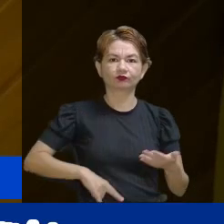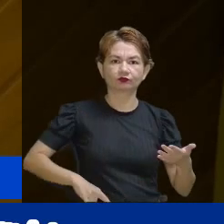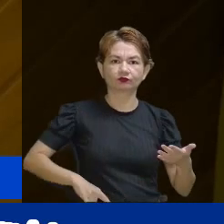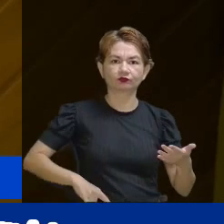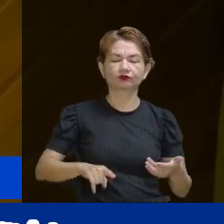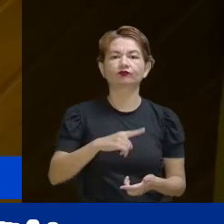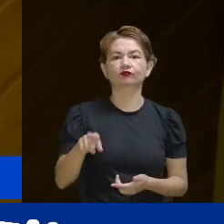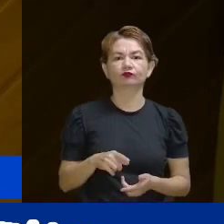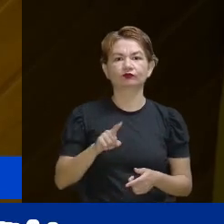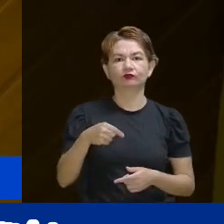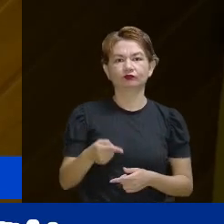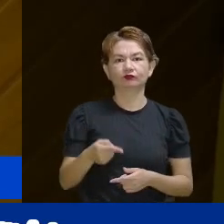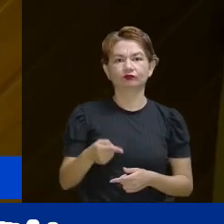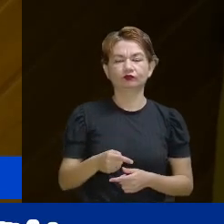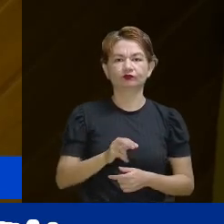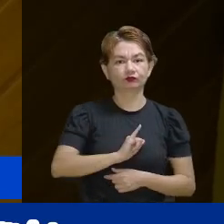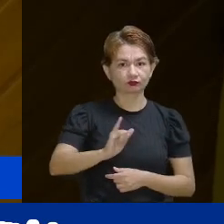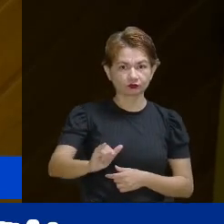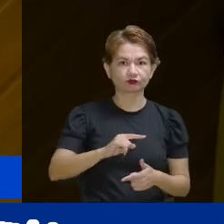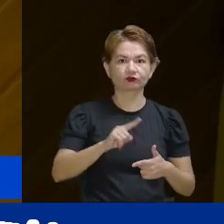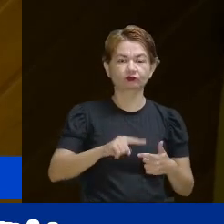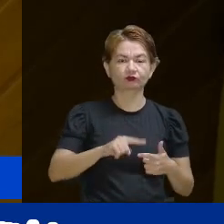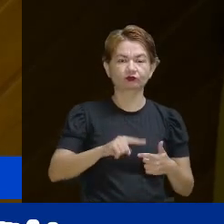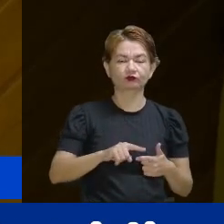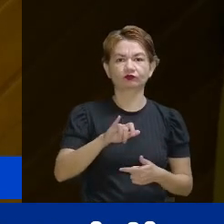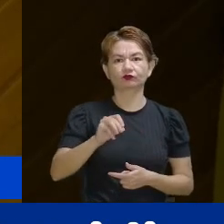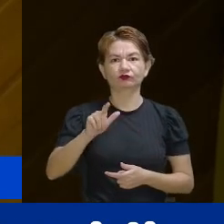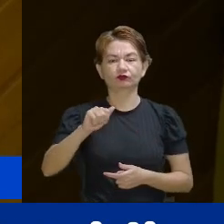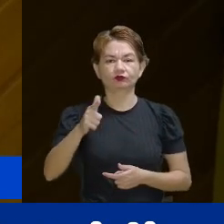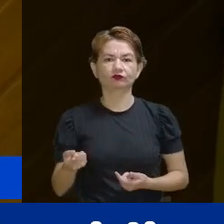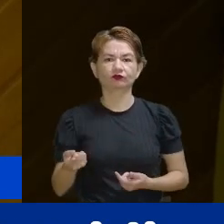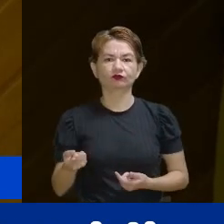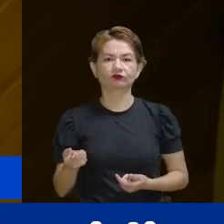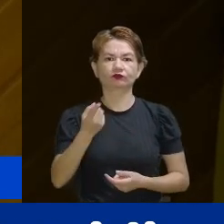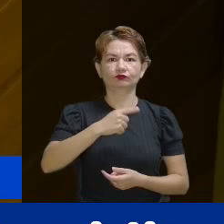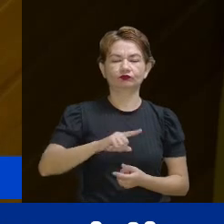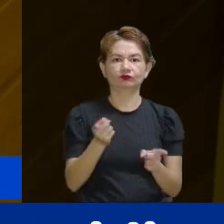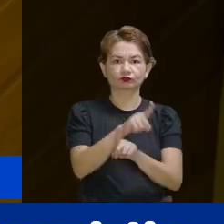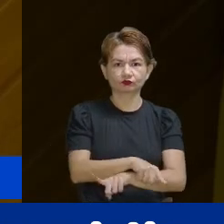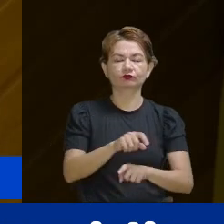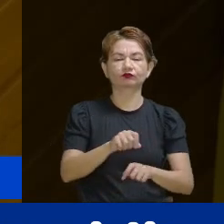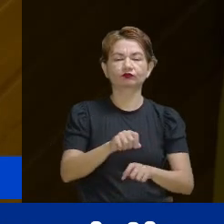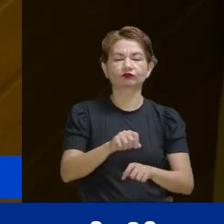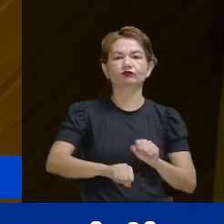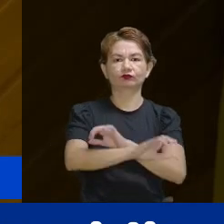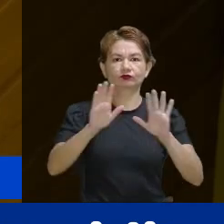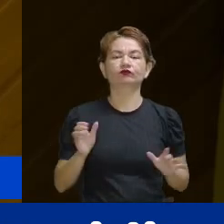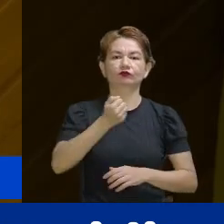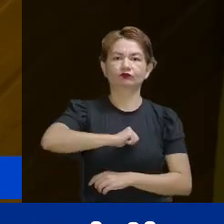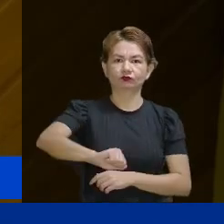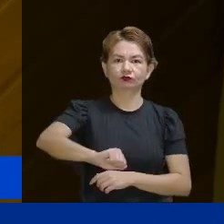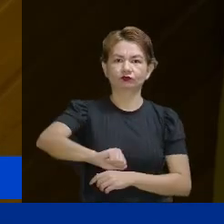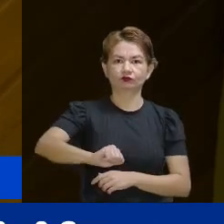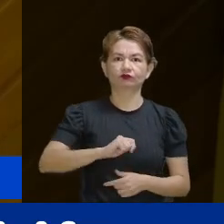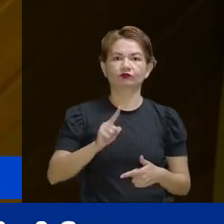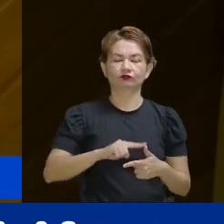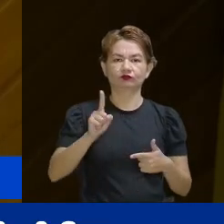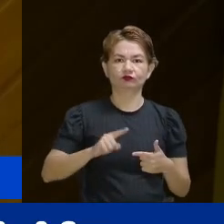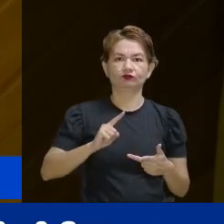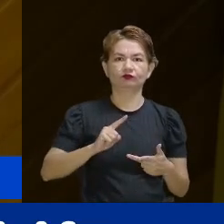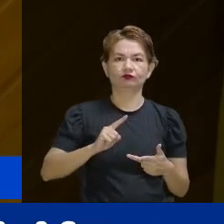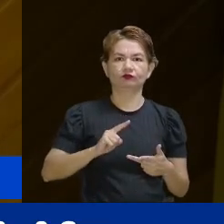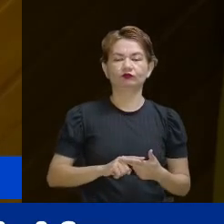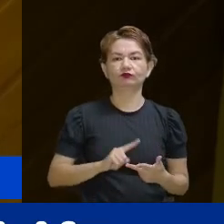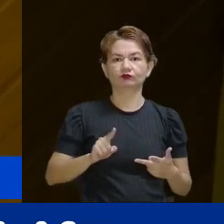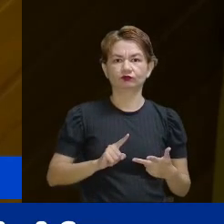autos após a contestação, violação ao contraditório e ampla defesa por ausência da integralidade dos elementos produzidos no âmbito